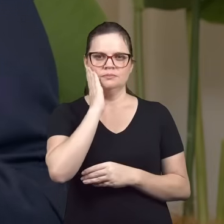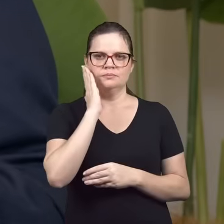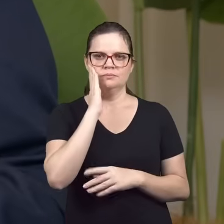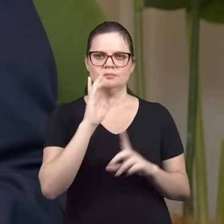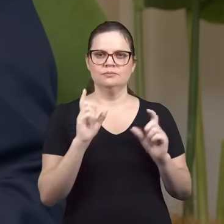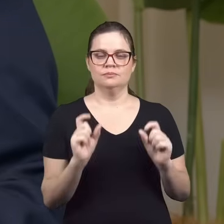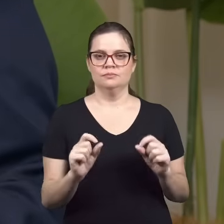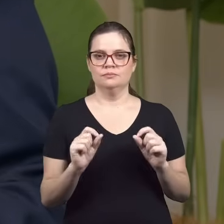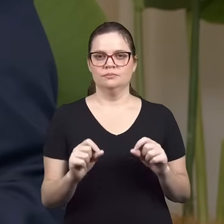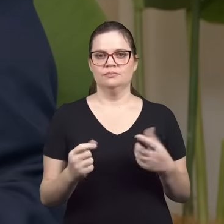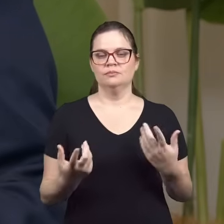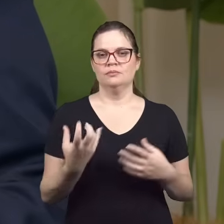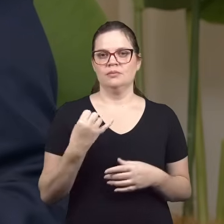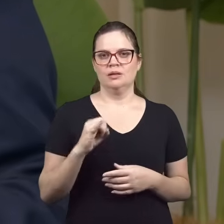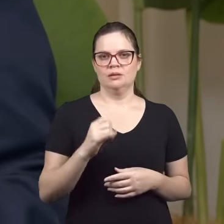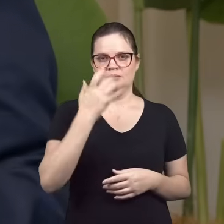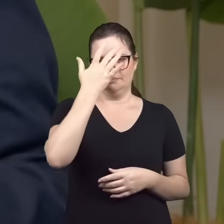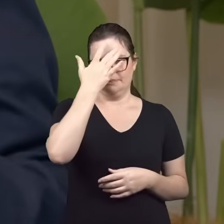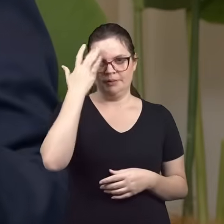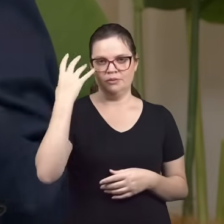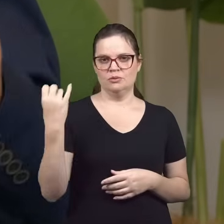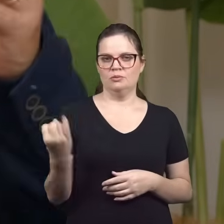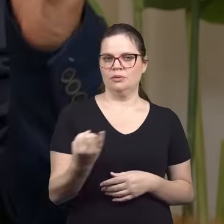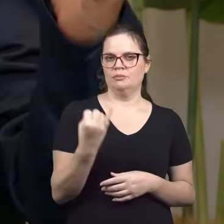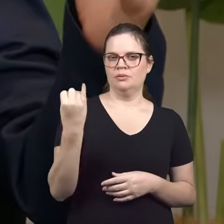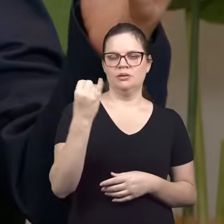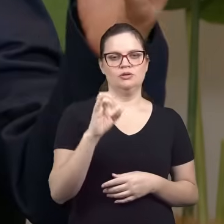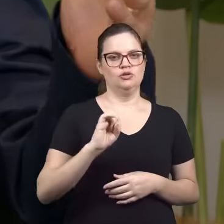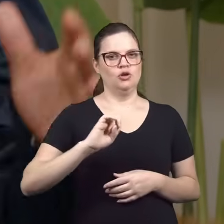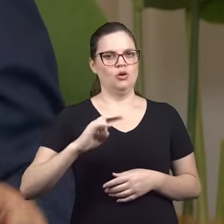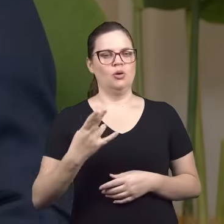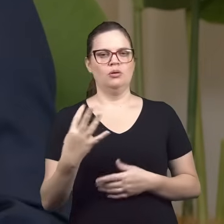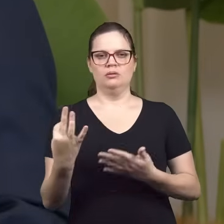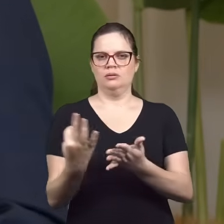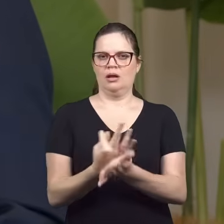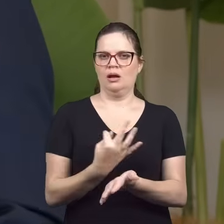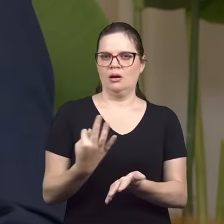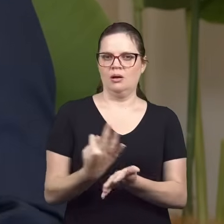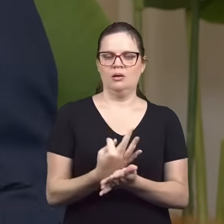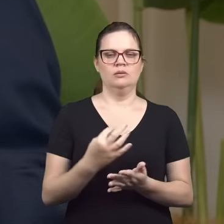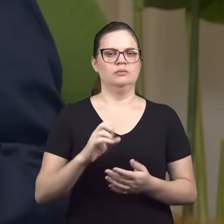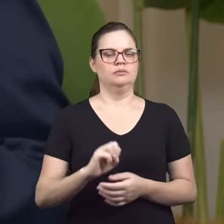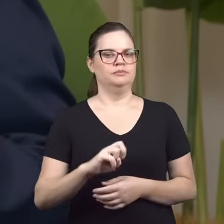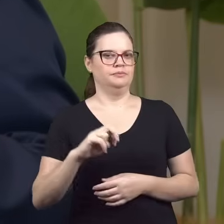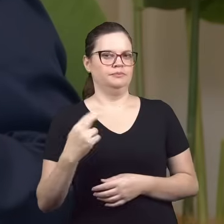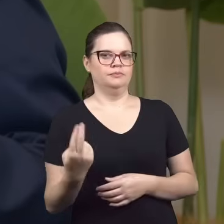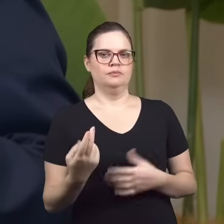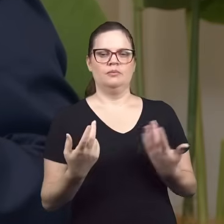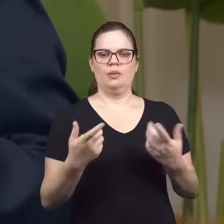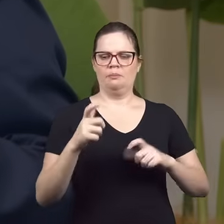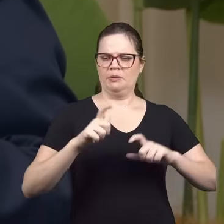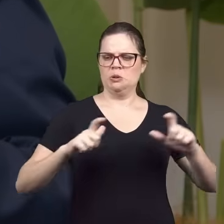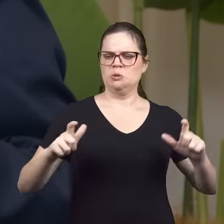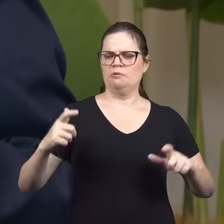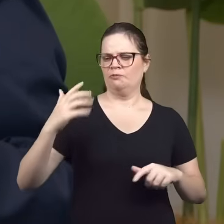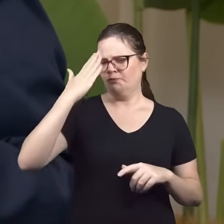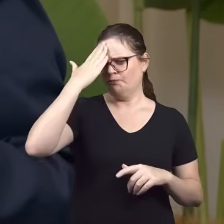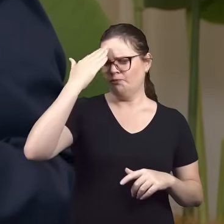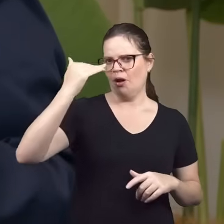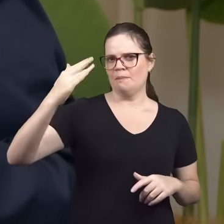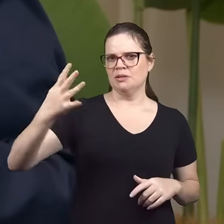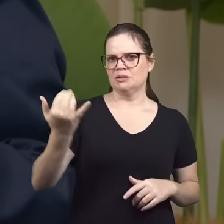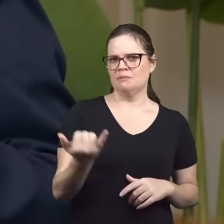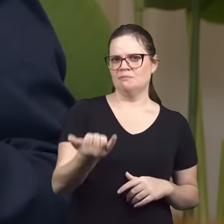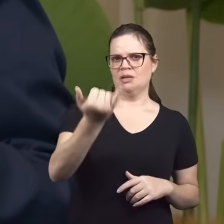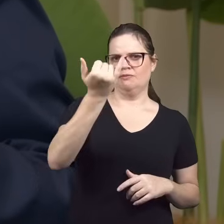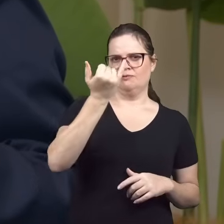qualquer pessoa importante, talvez até um teólogo, venha falar o contrário, mas as nossas convicções